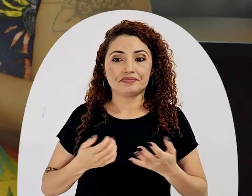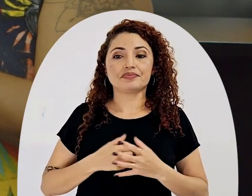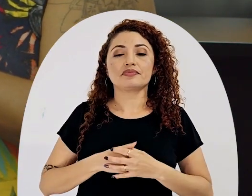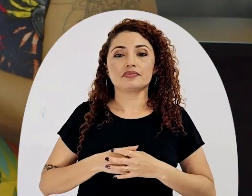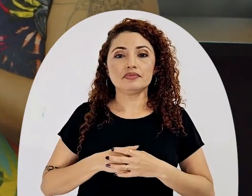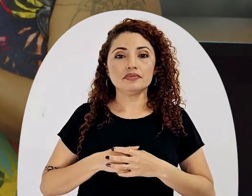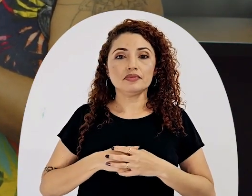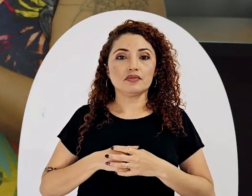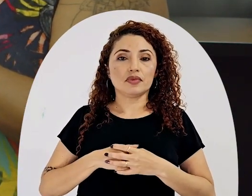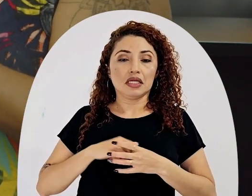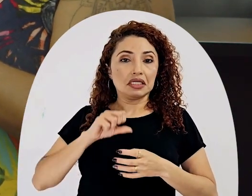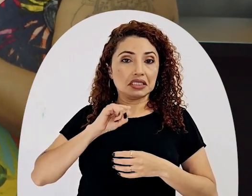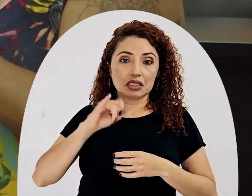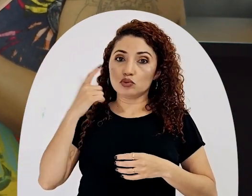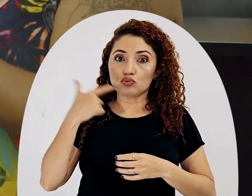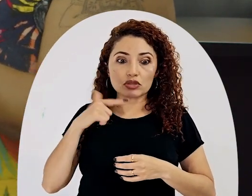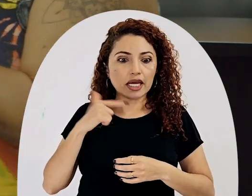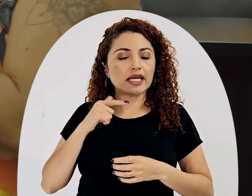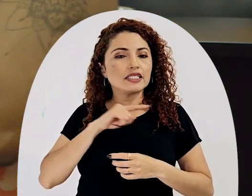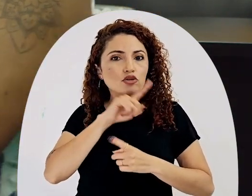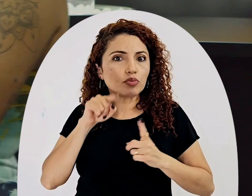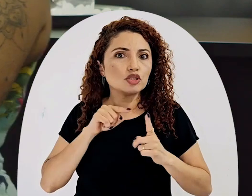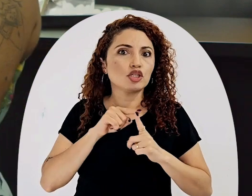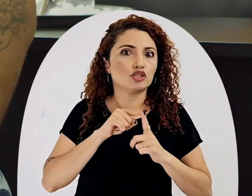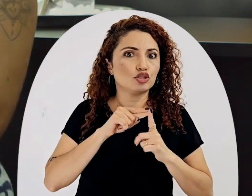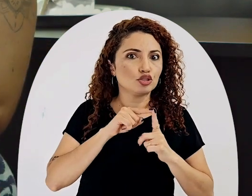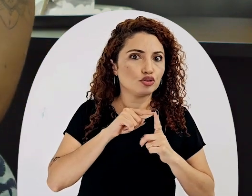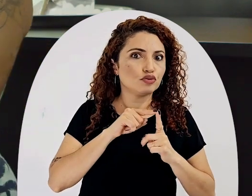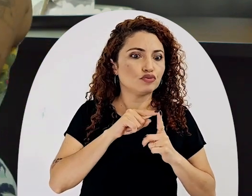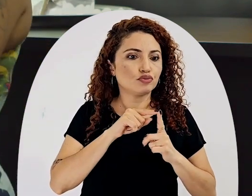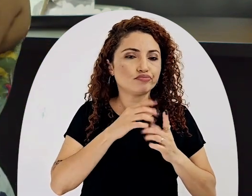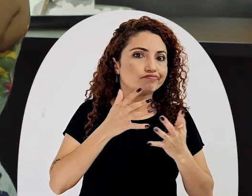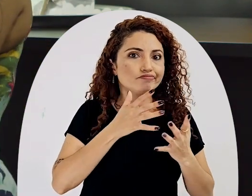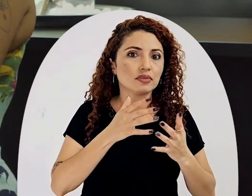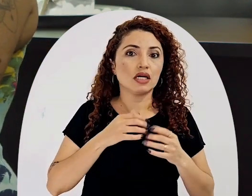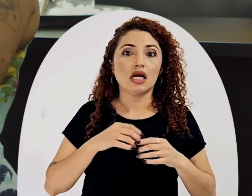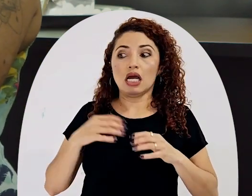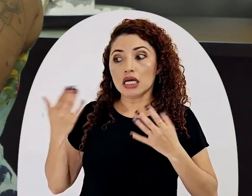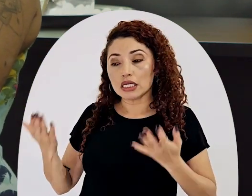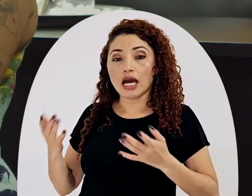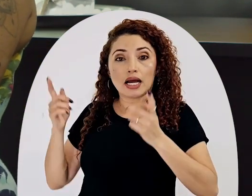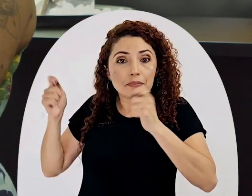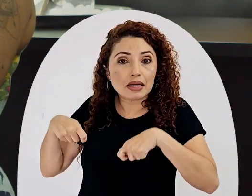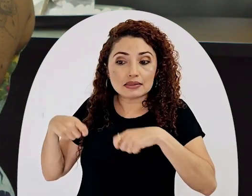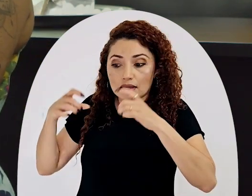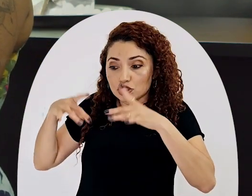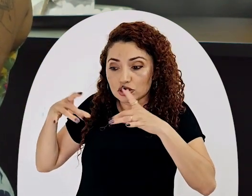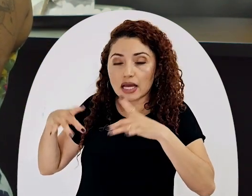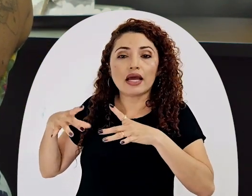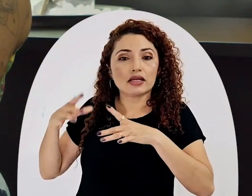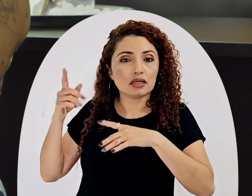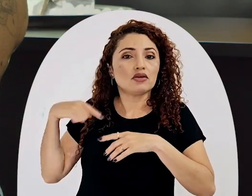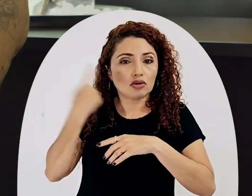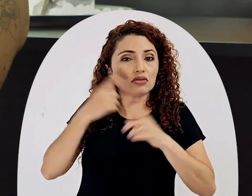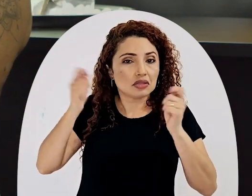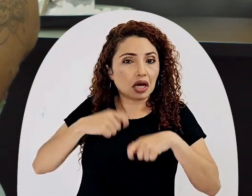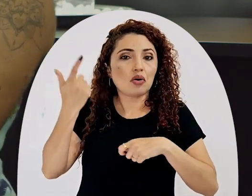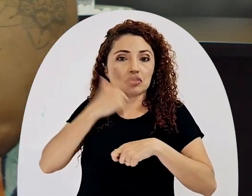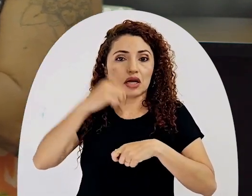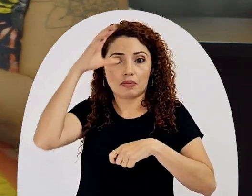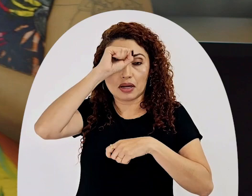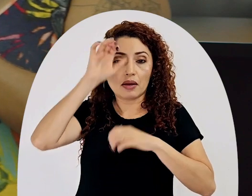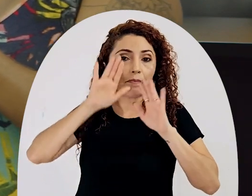tenham essa capacidade, a capacidade técnica a gente desenvolve, que é o que você trouxe. Mas se eu não